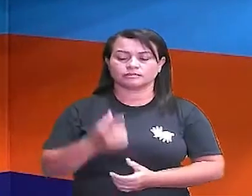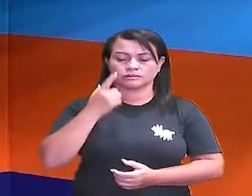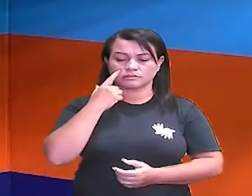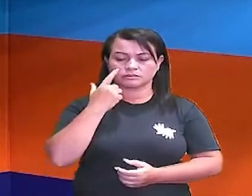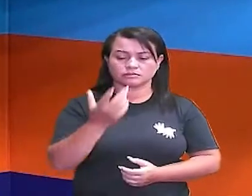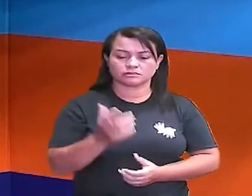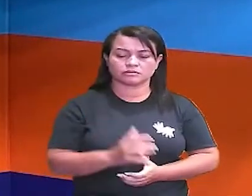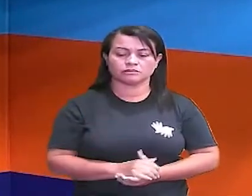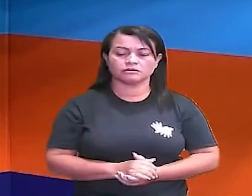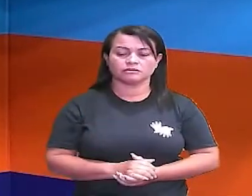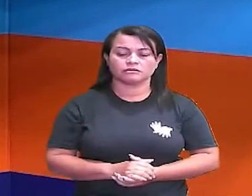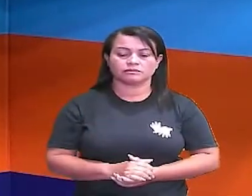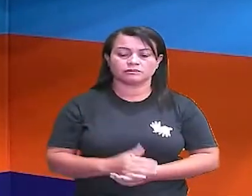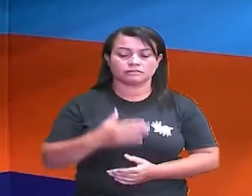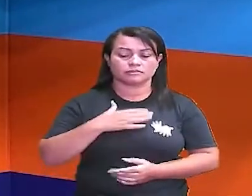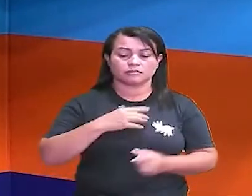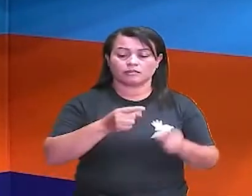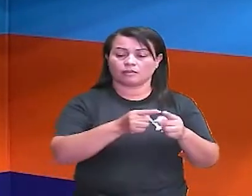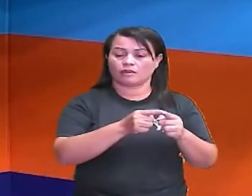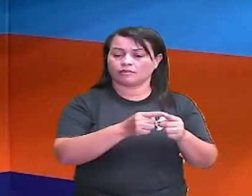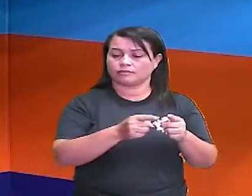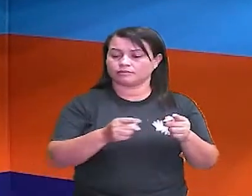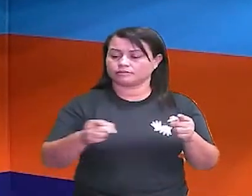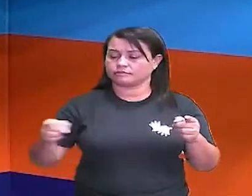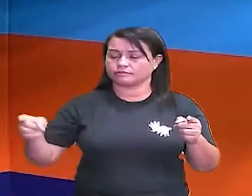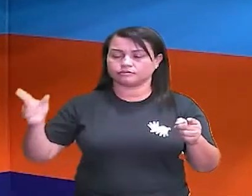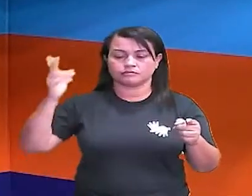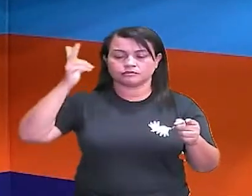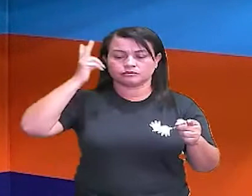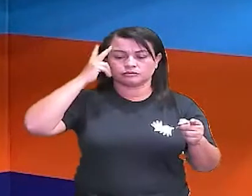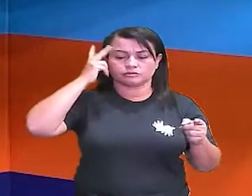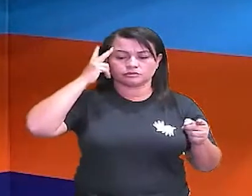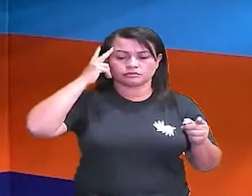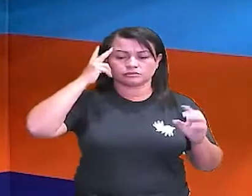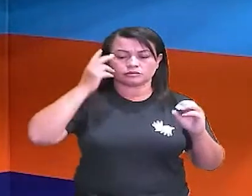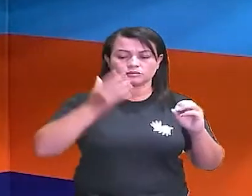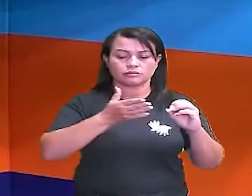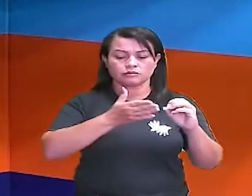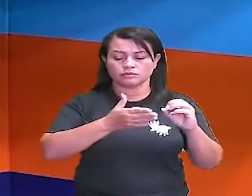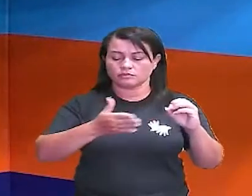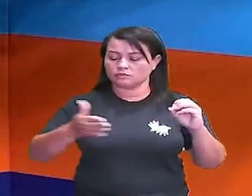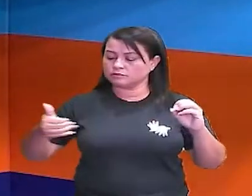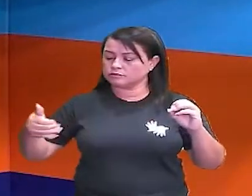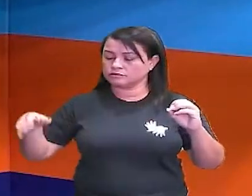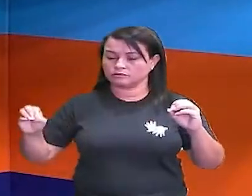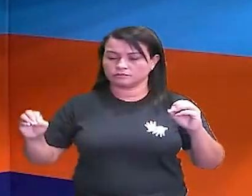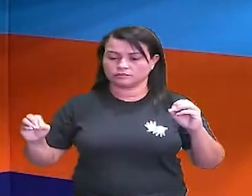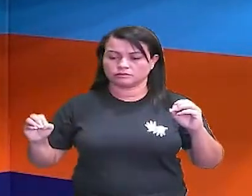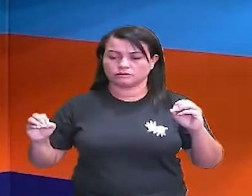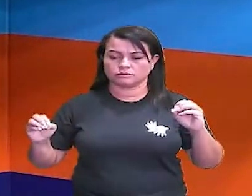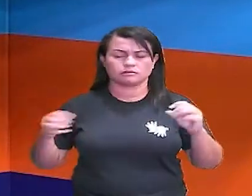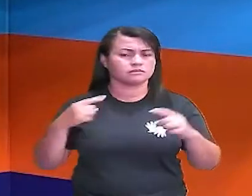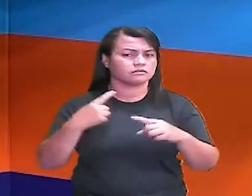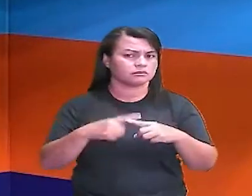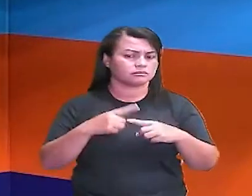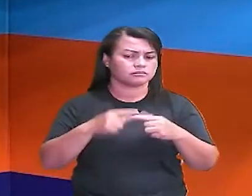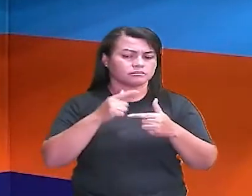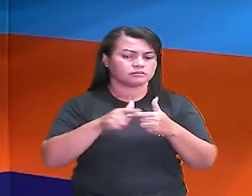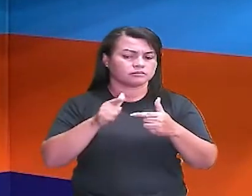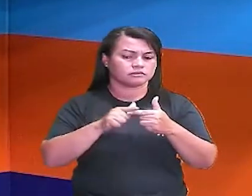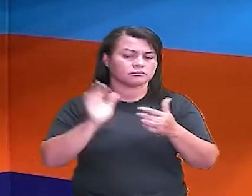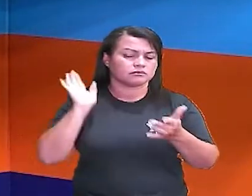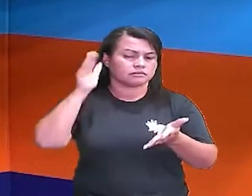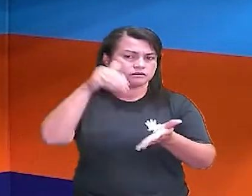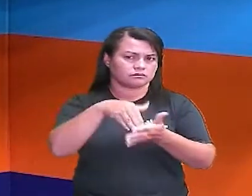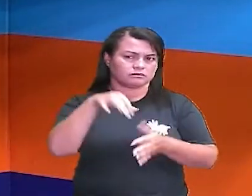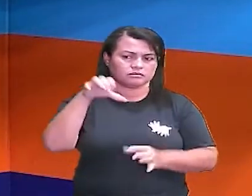ó. A minha reta segue normal, tá? Do 0 ao 10. Por quê? Nosso probleminha, ele vai